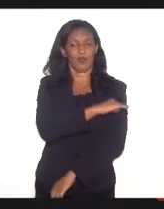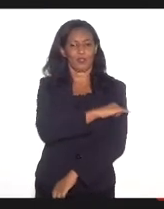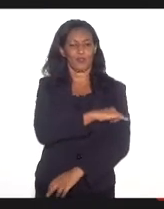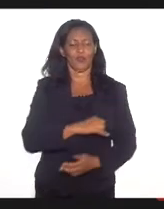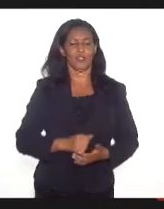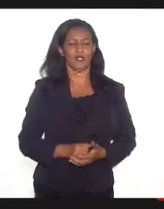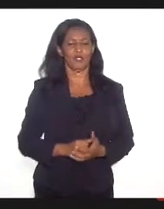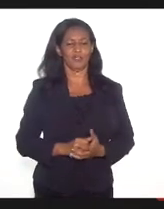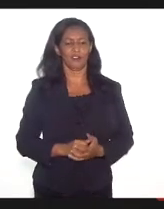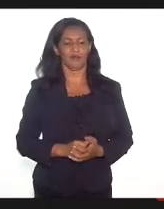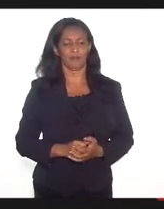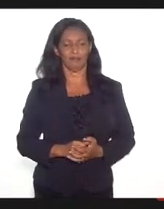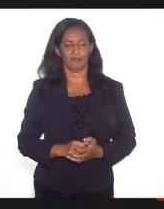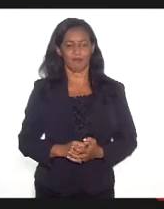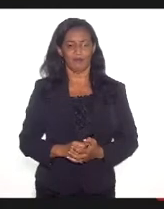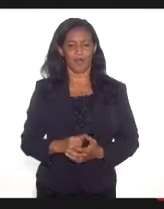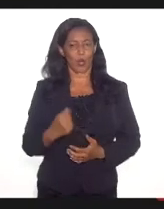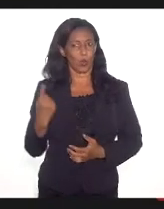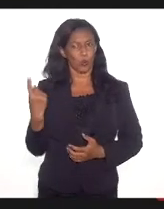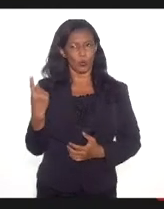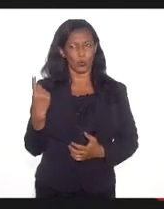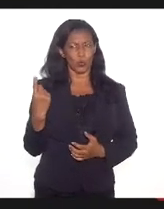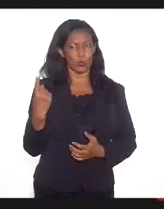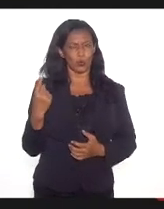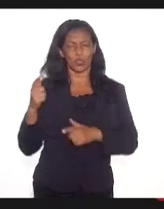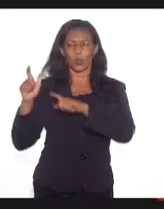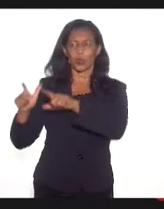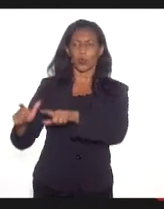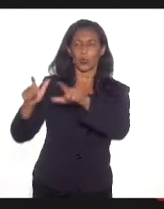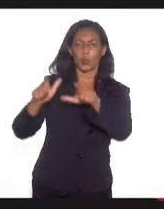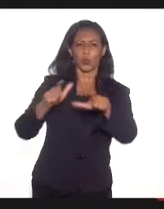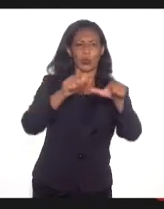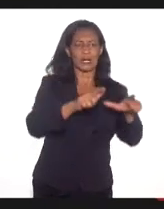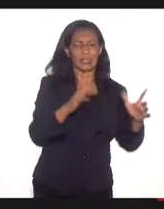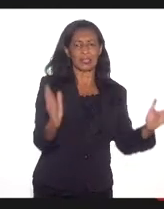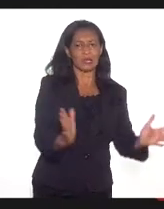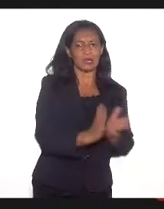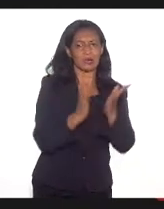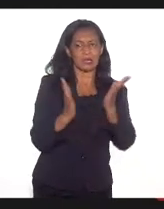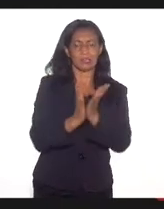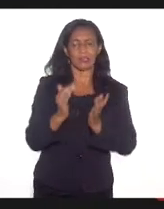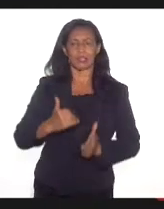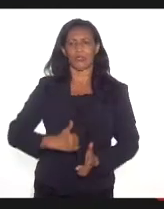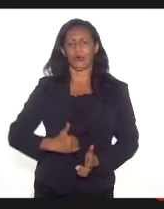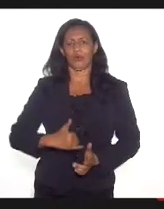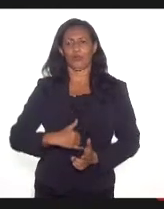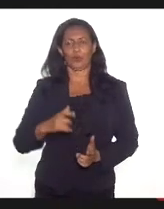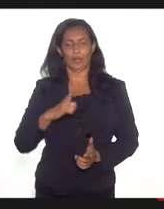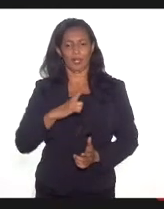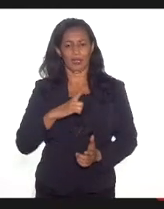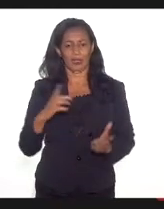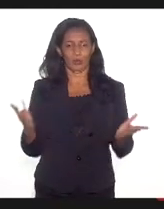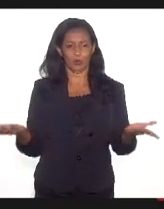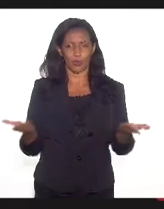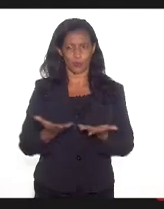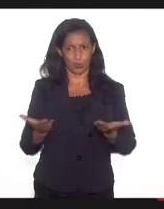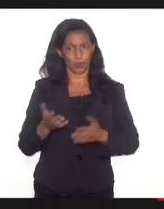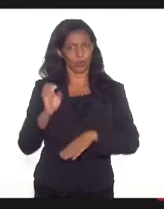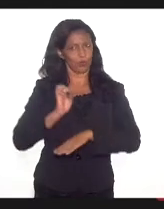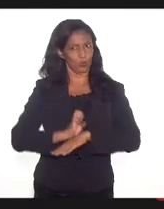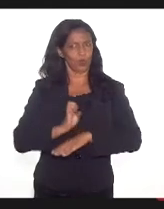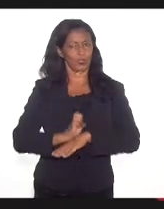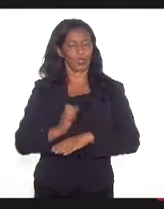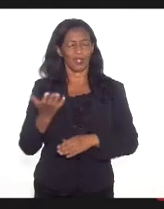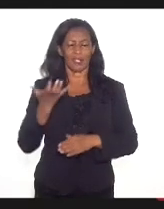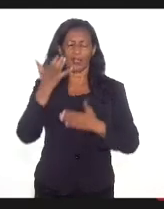dessas num desses bolsões de miséria e de pobreza que temos hoje aqui no estado então